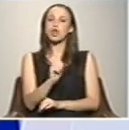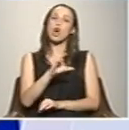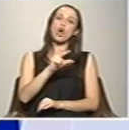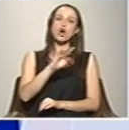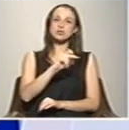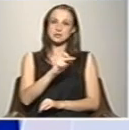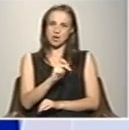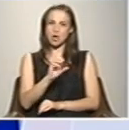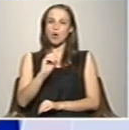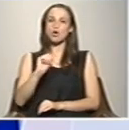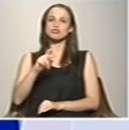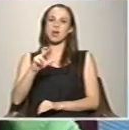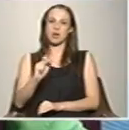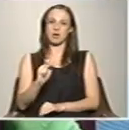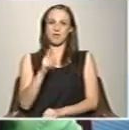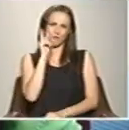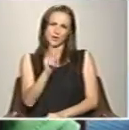ver.